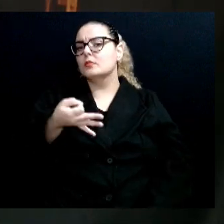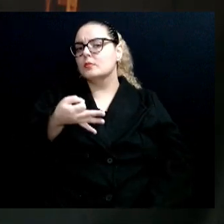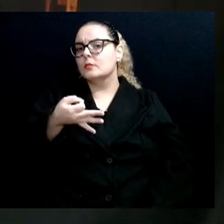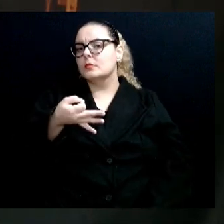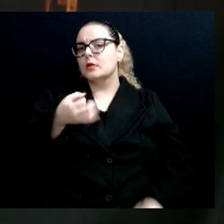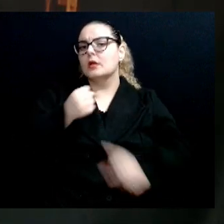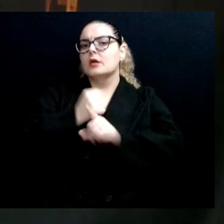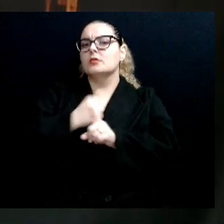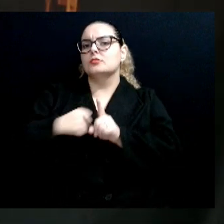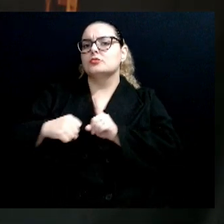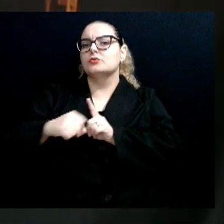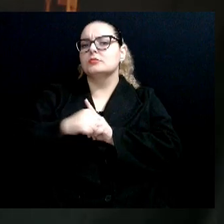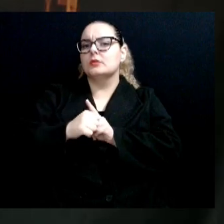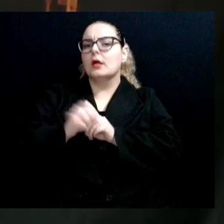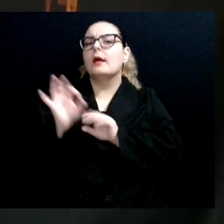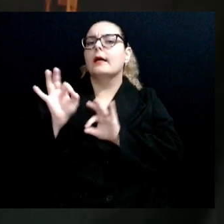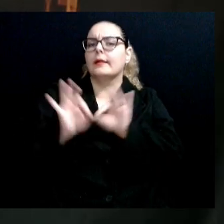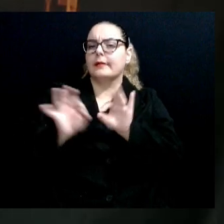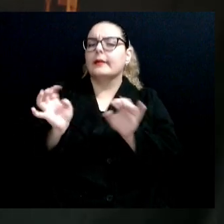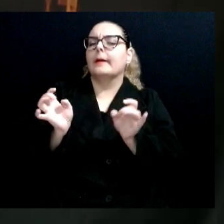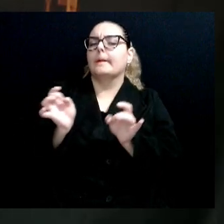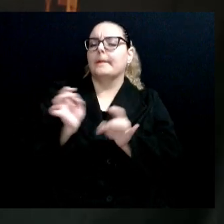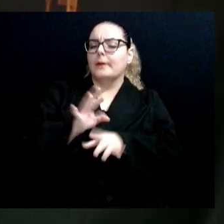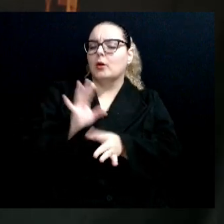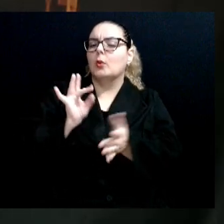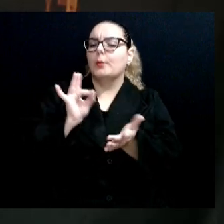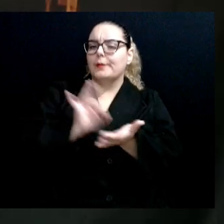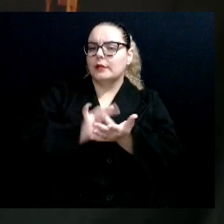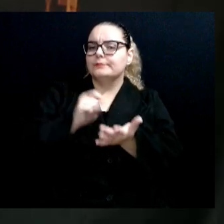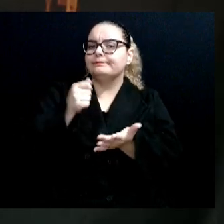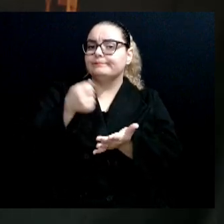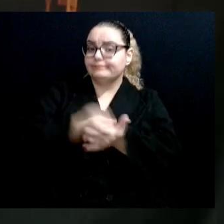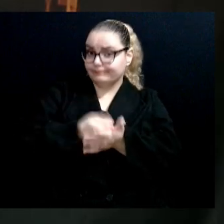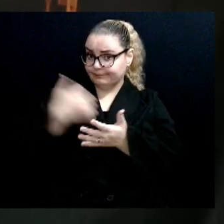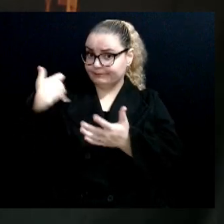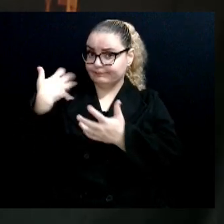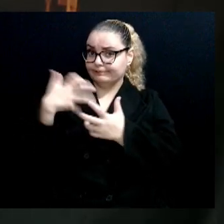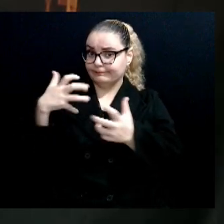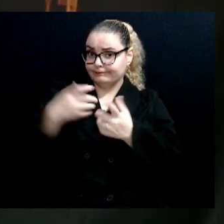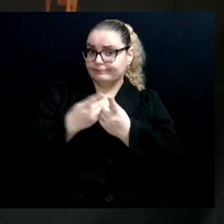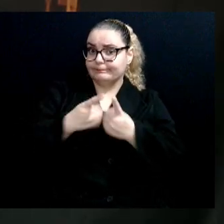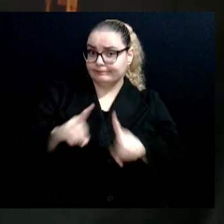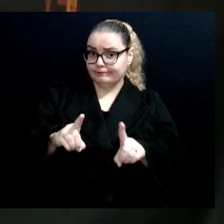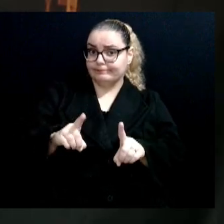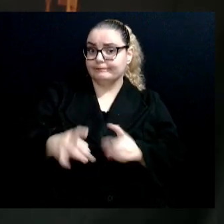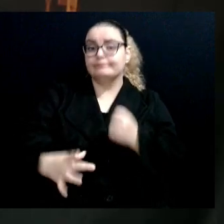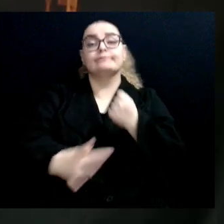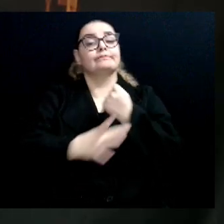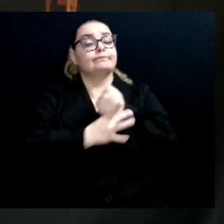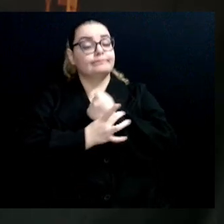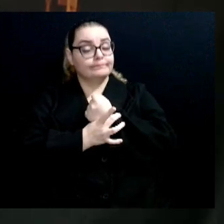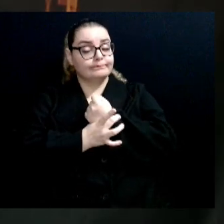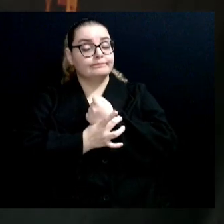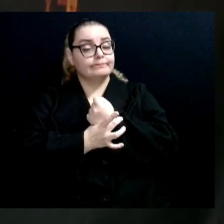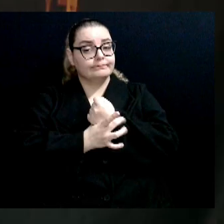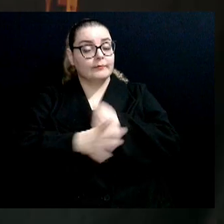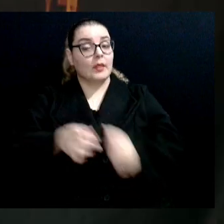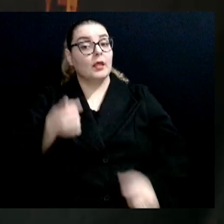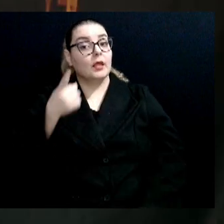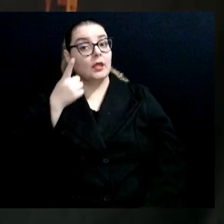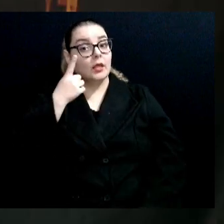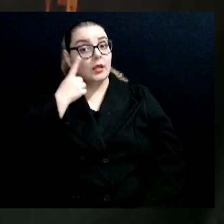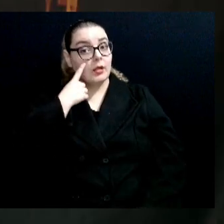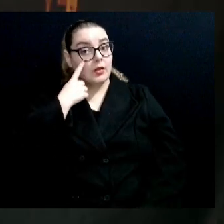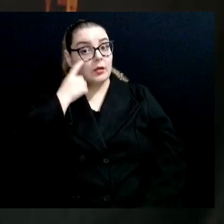está preparada mesmo para garantir um envelhecimento digno e seguro? E olha, é bom a gente frisar que